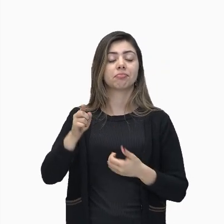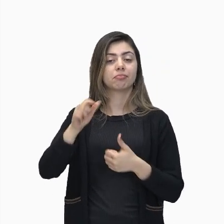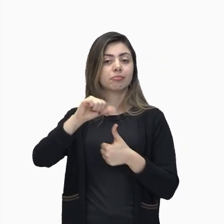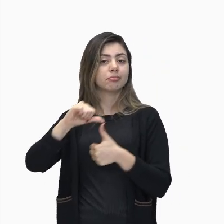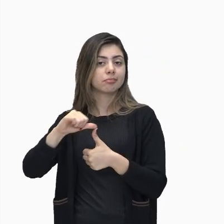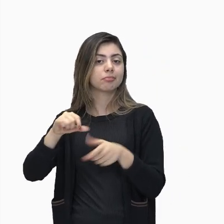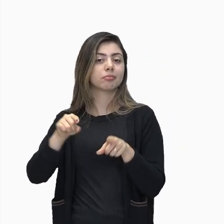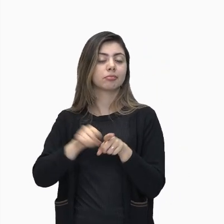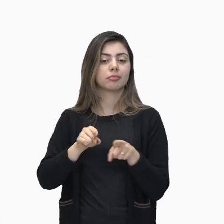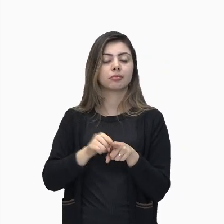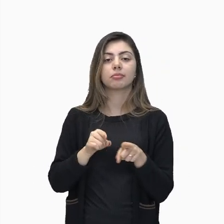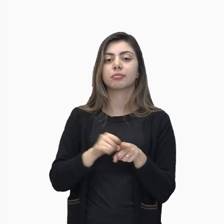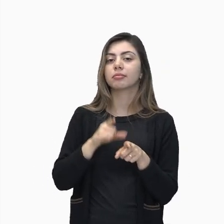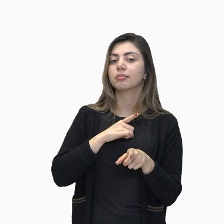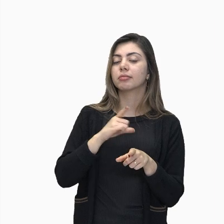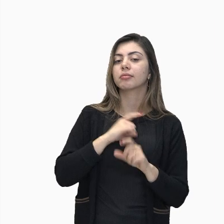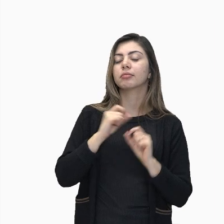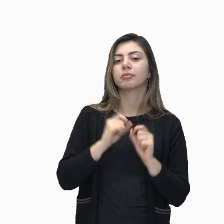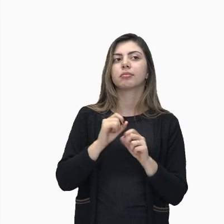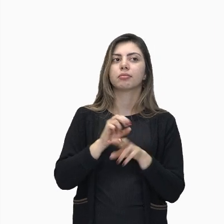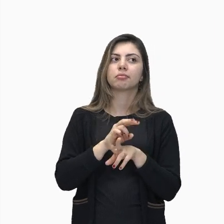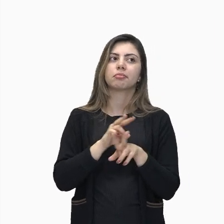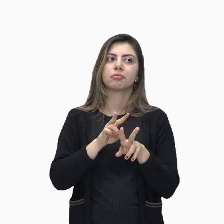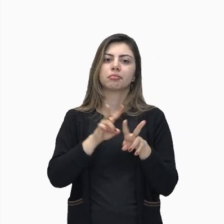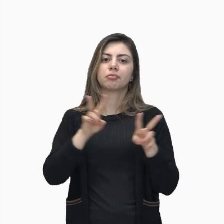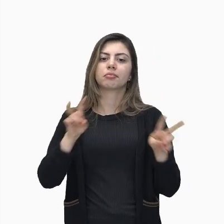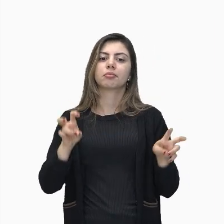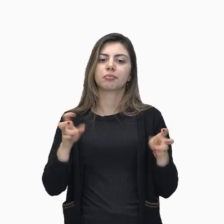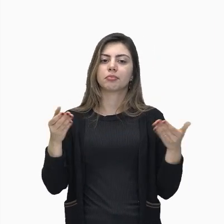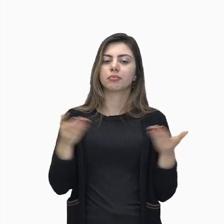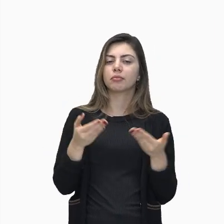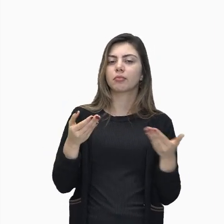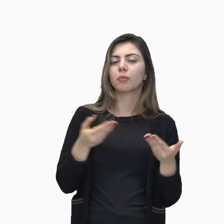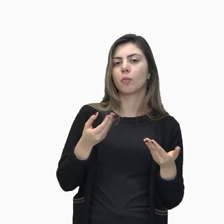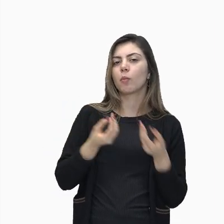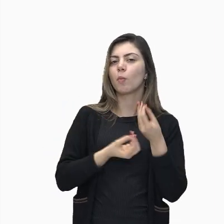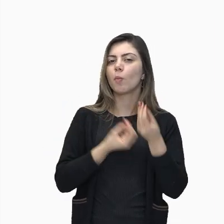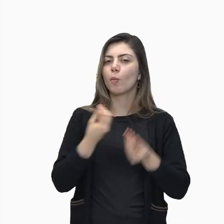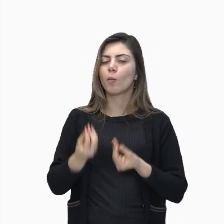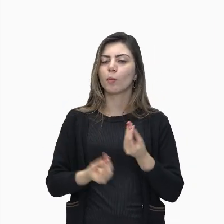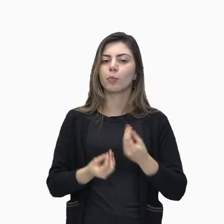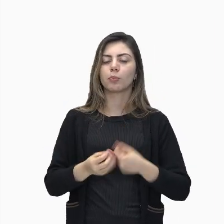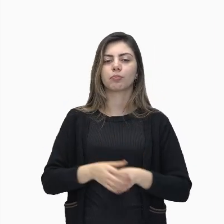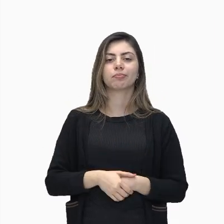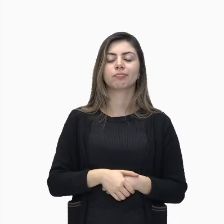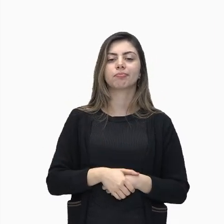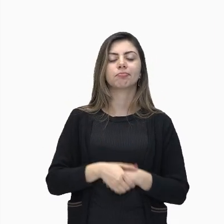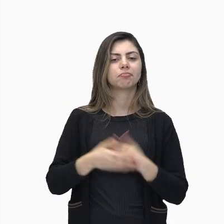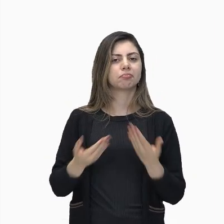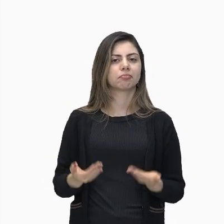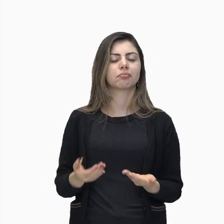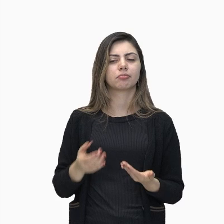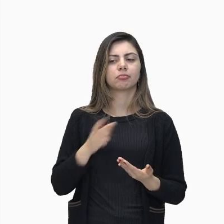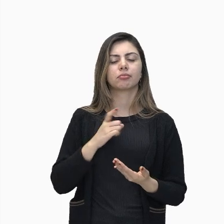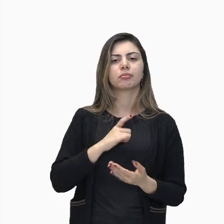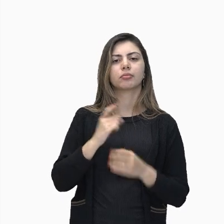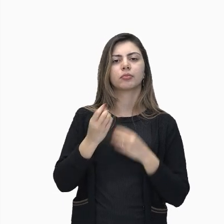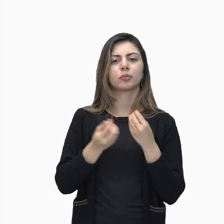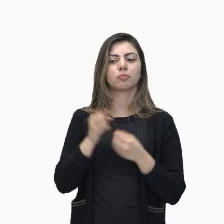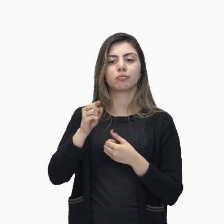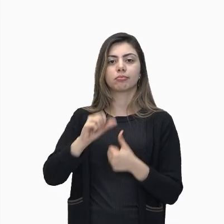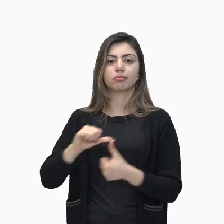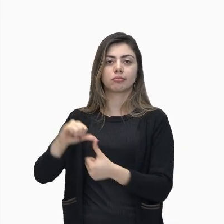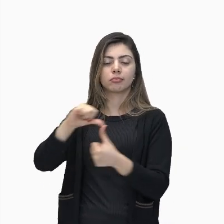também, gente, falando um pouco sobre a questão física, nós temos uma interessante configuração ali